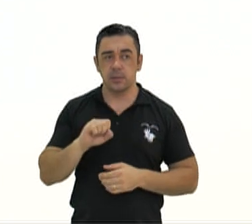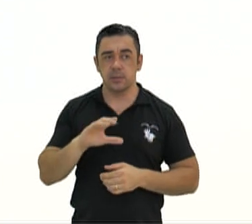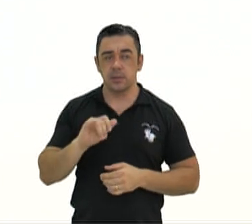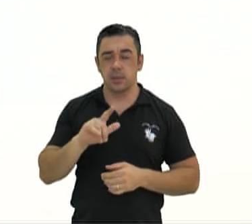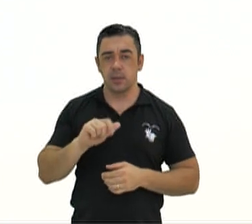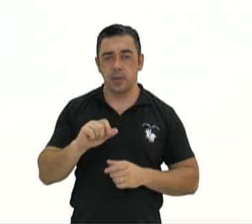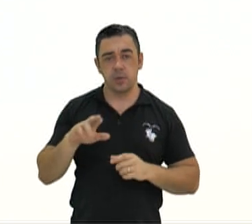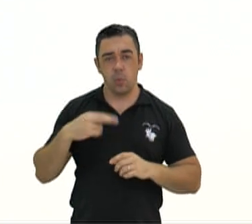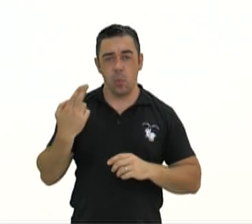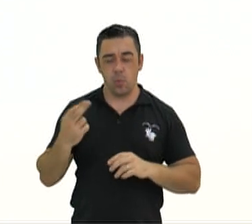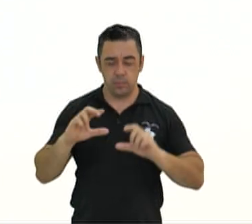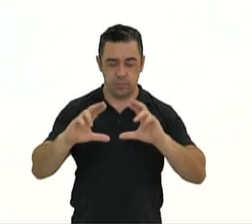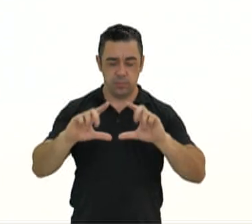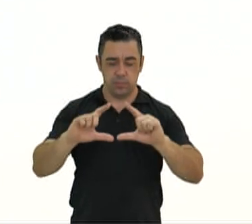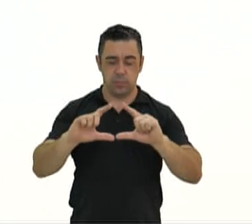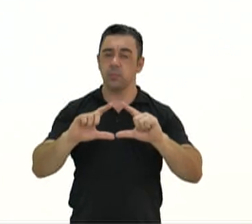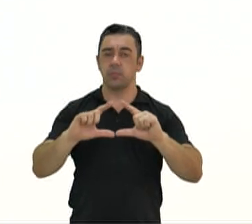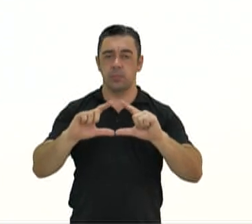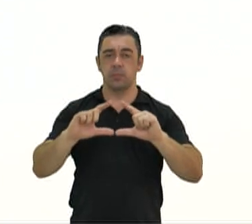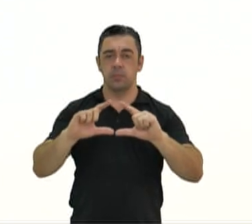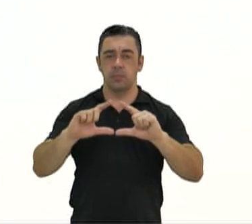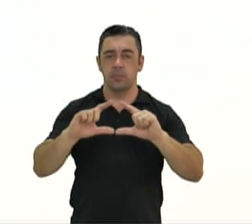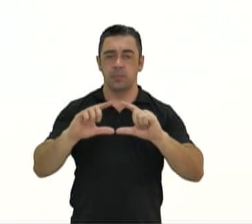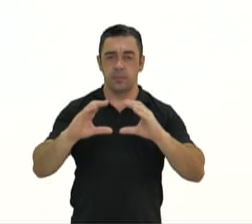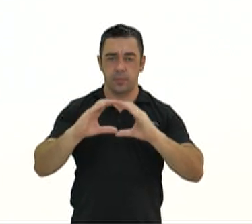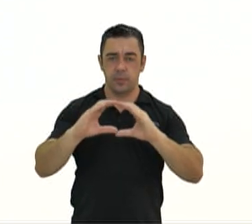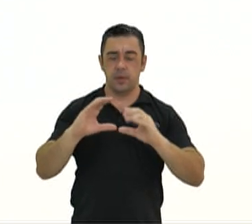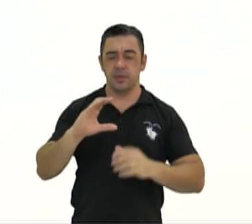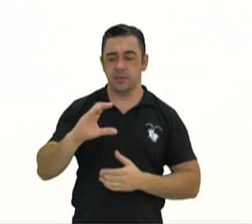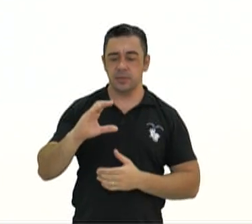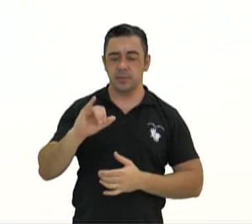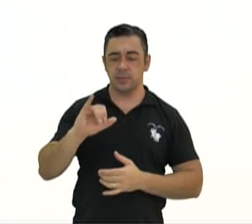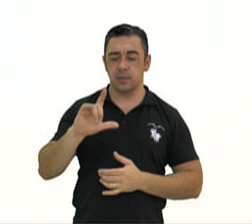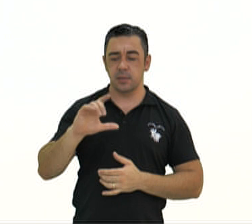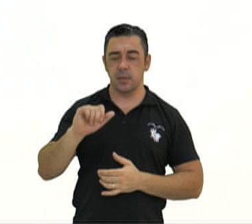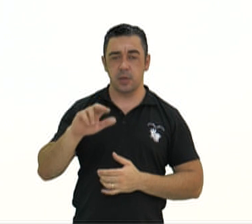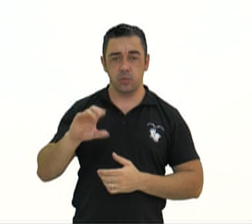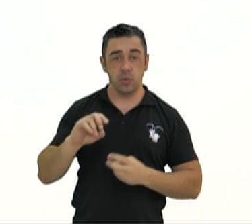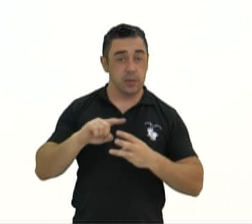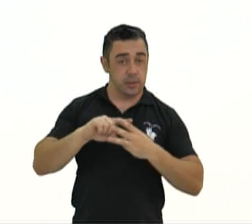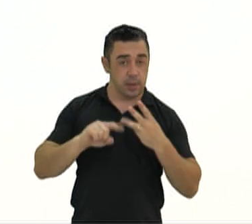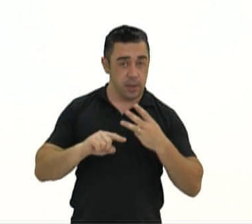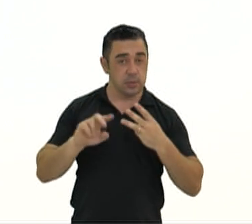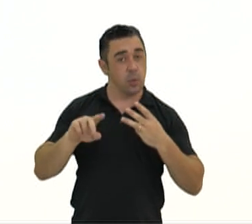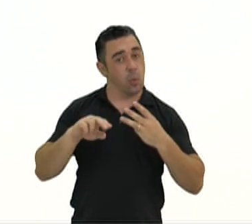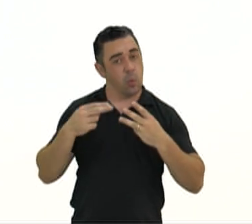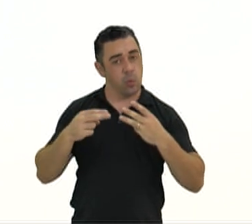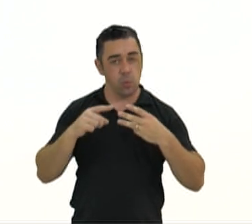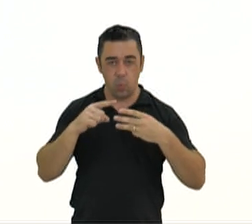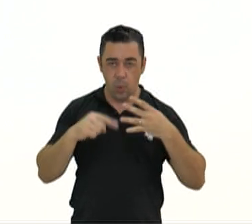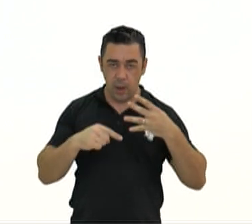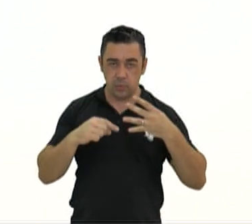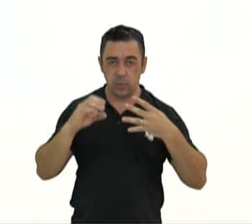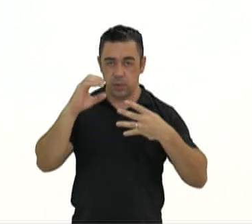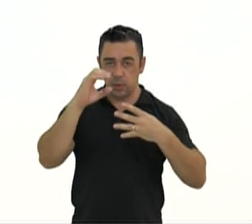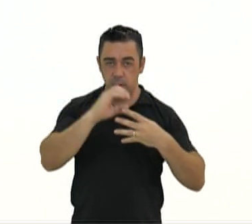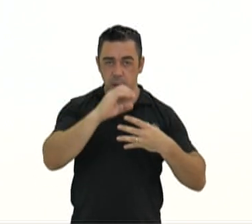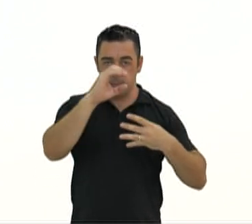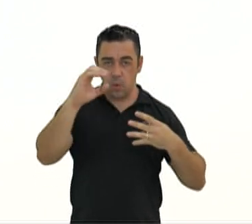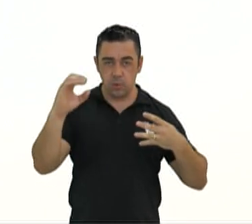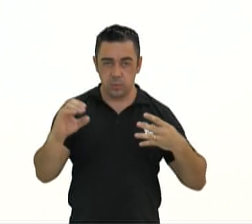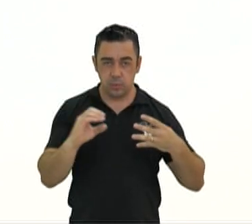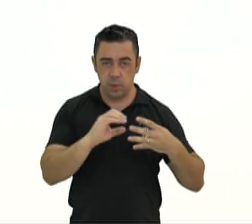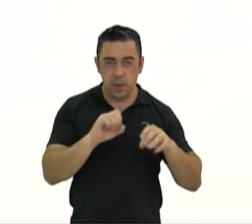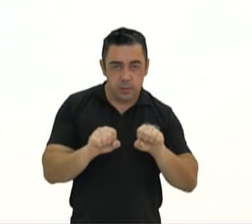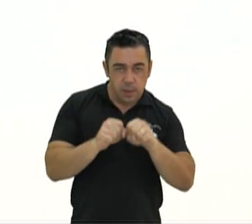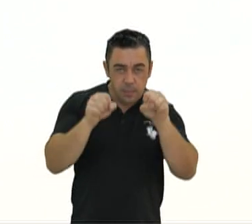moléculas fechadas, que são os ciclanos de 3 ou até 4 carbonos. Quando esse ciclano ele é